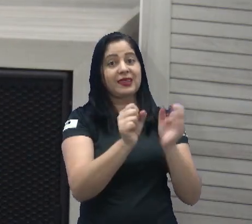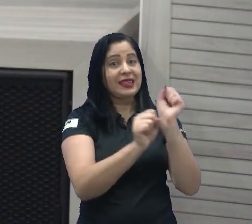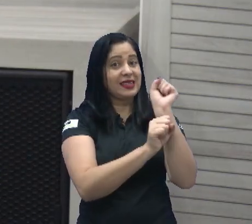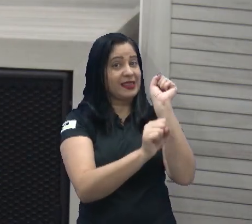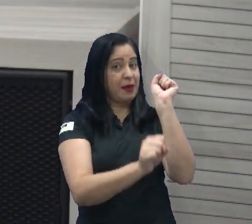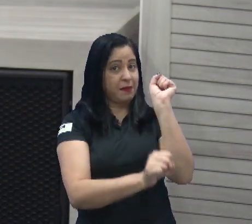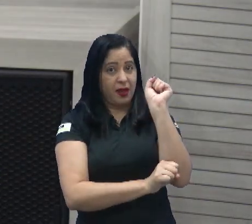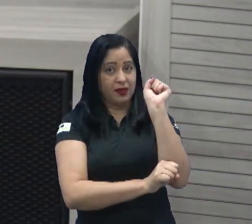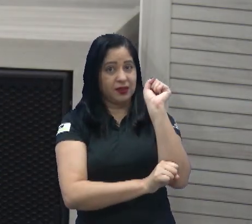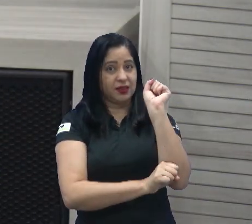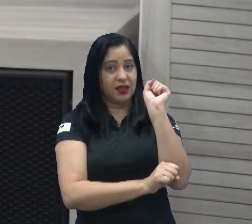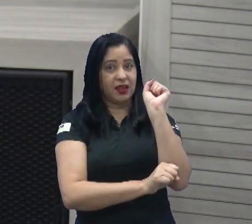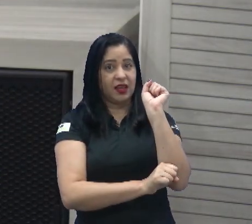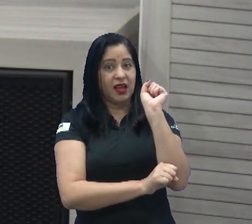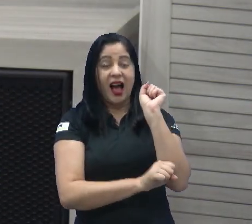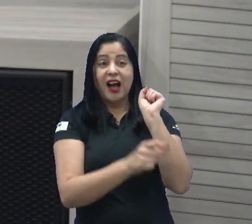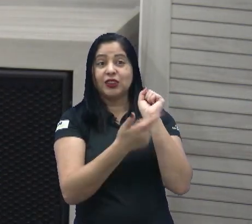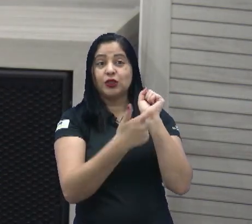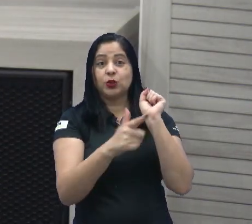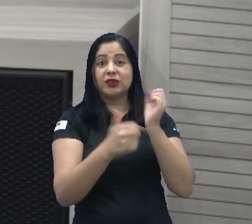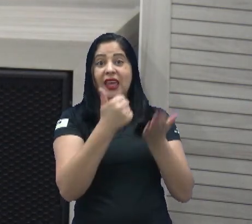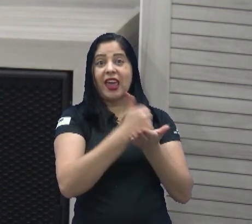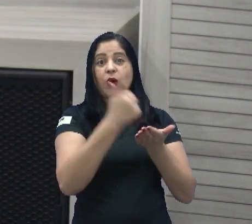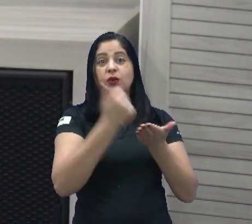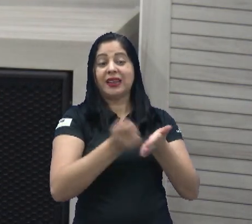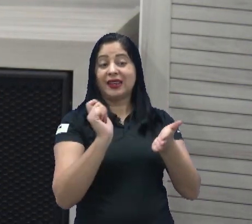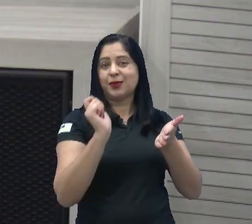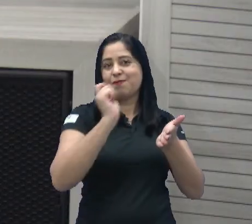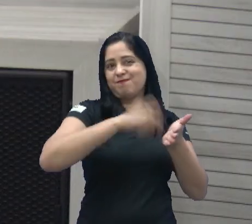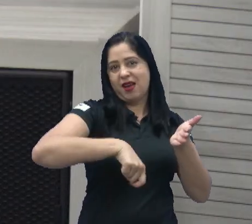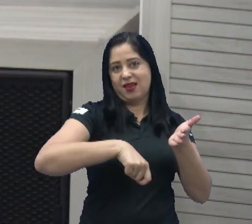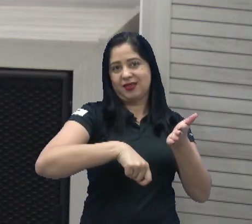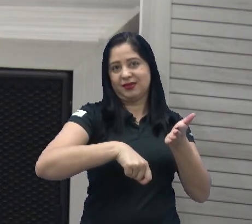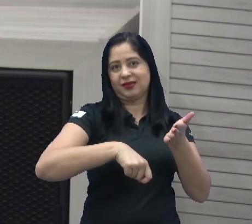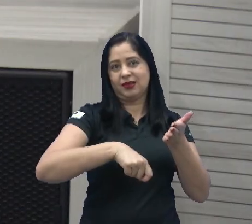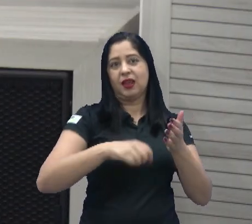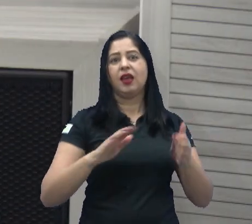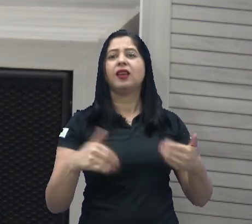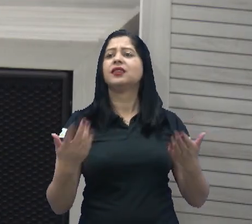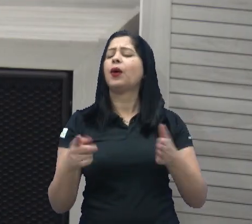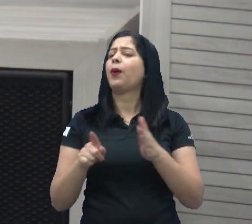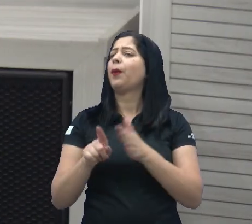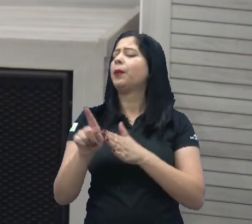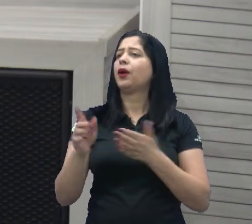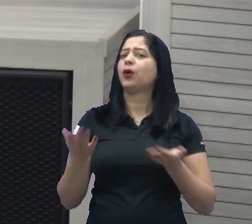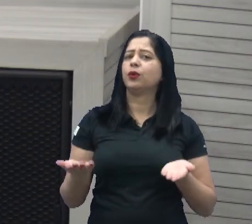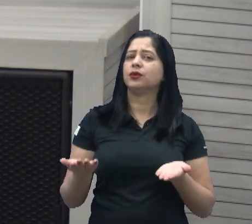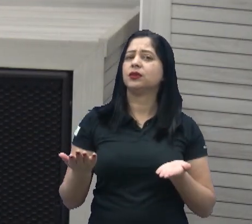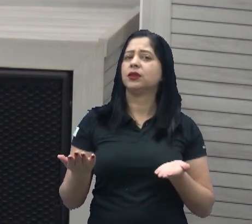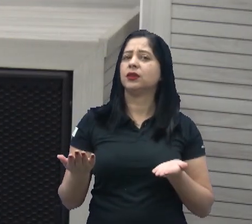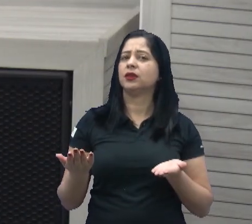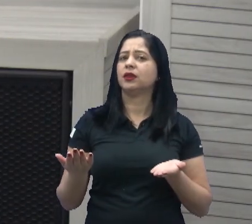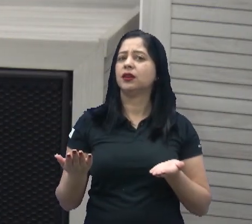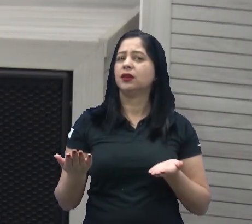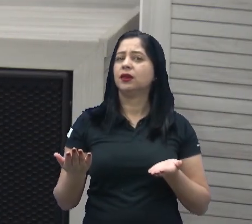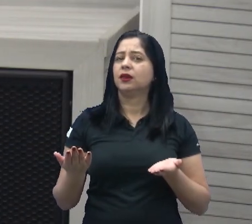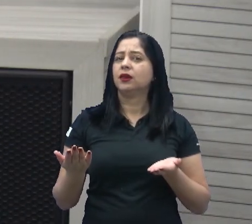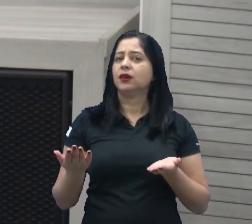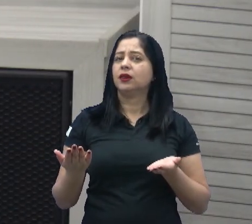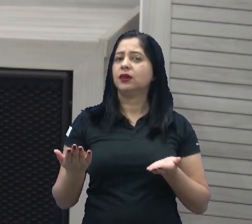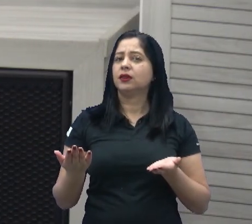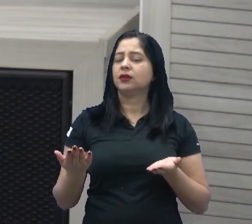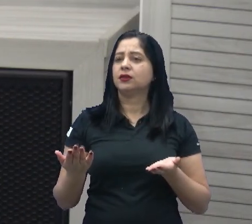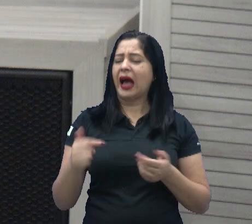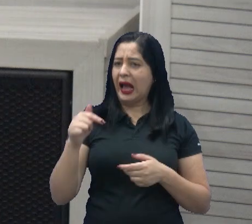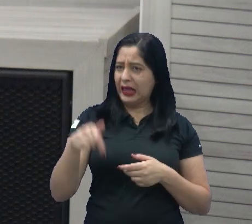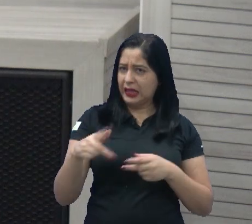não se encontra assinado pela Prefeitura no site oficial. Então, nós perguntamos, afinal de contas, o município de